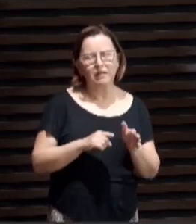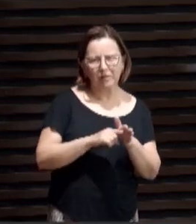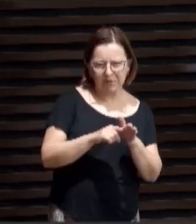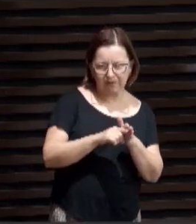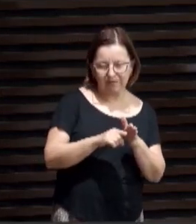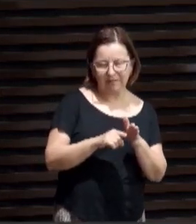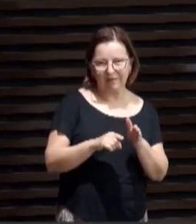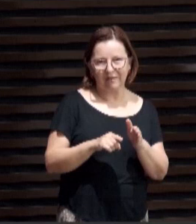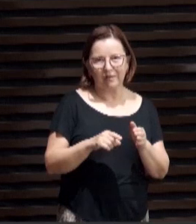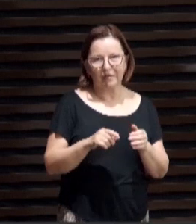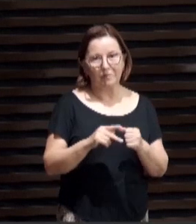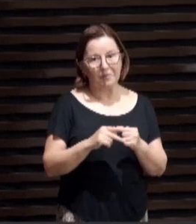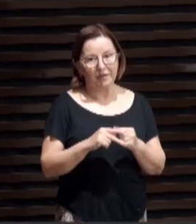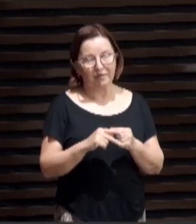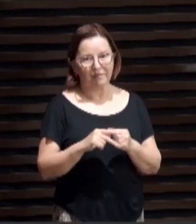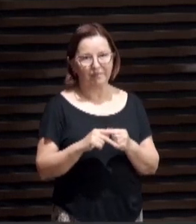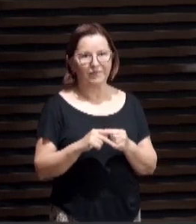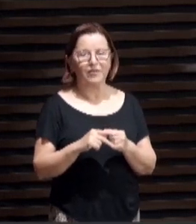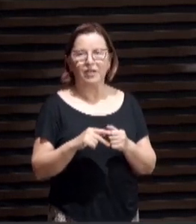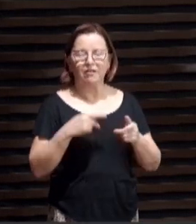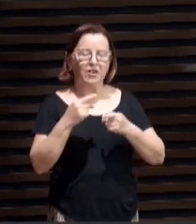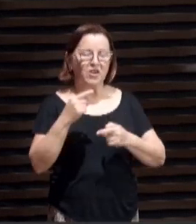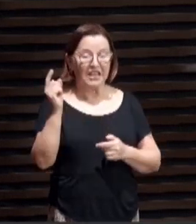no mesmo instante cantou o galo.